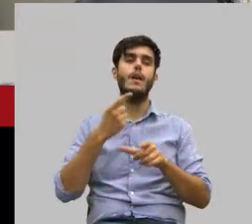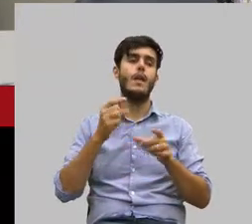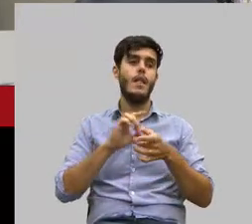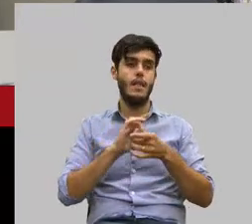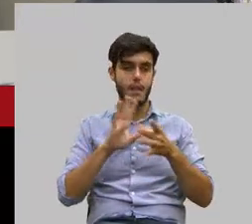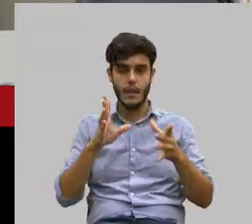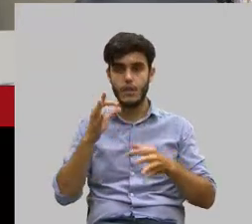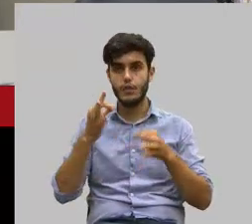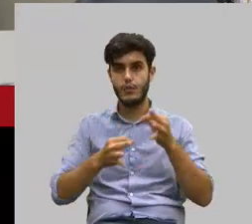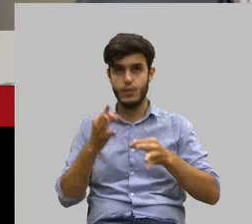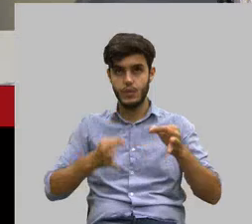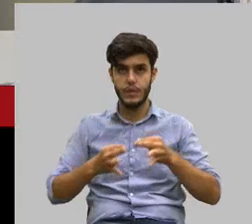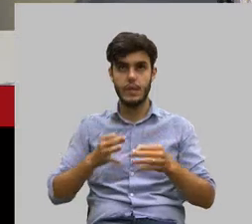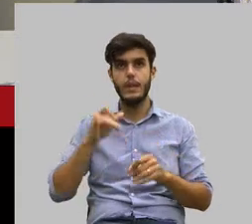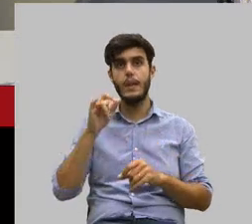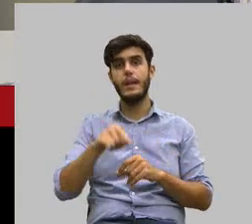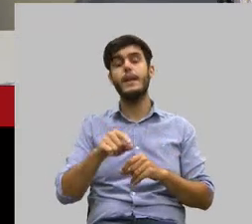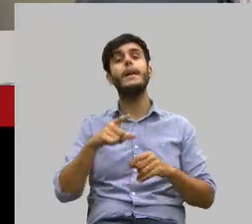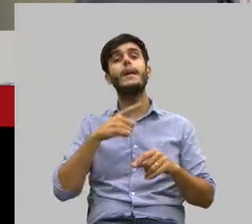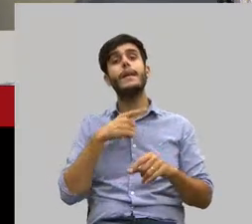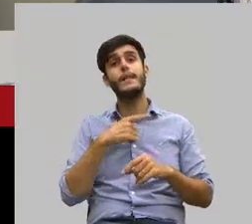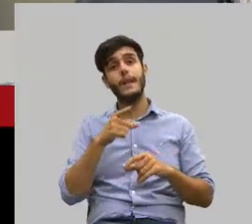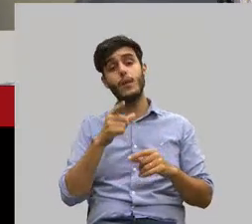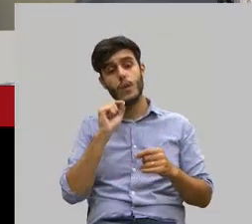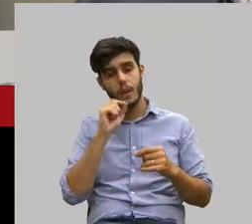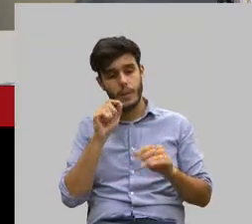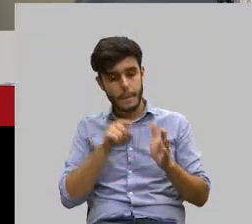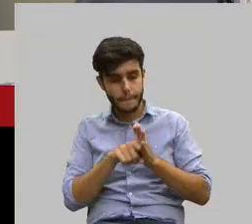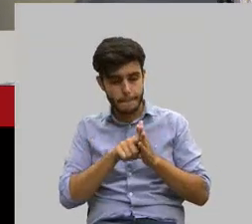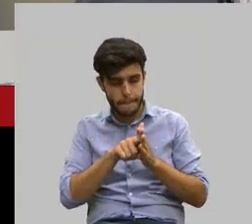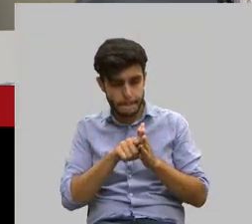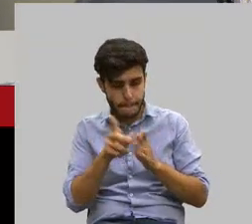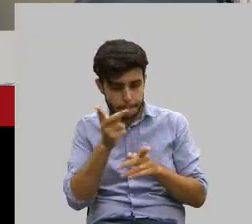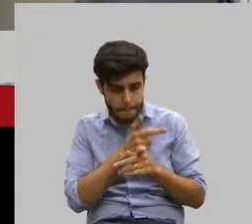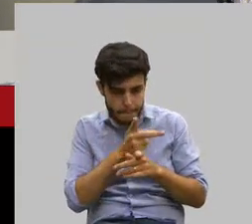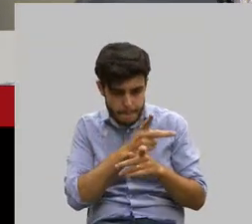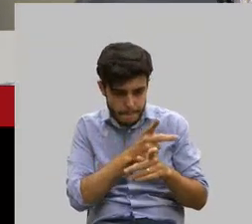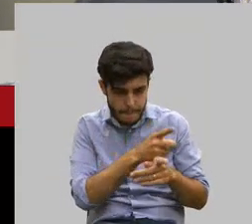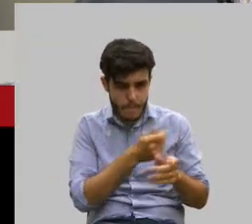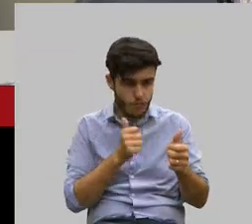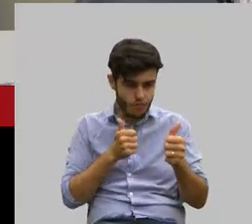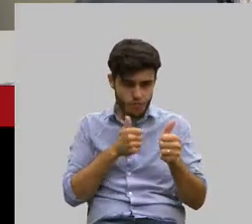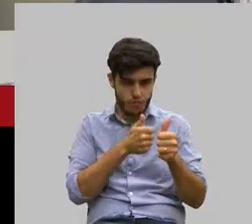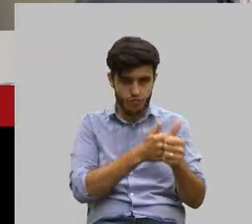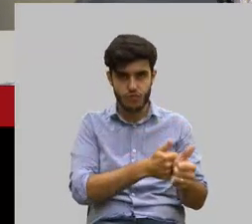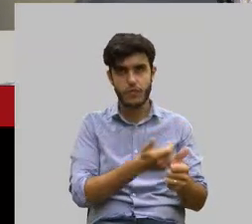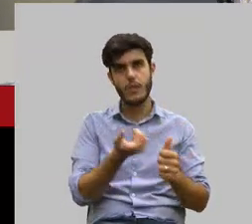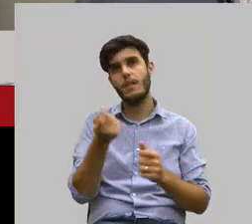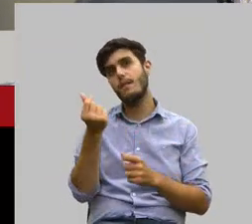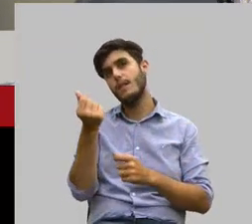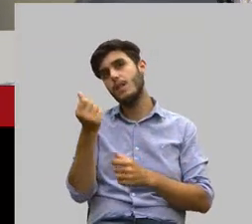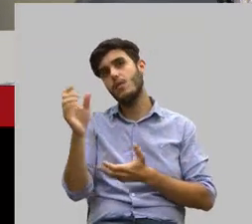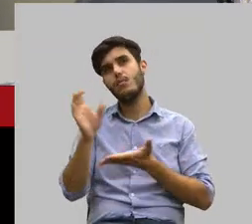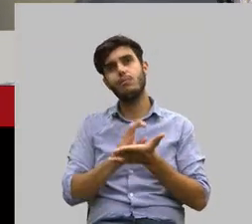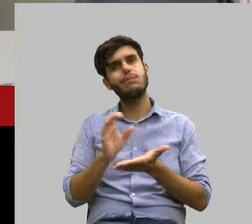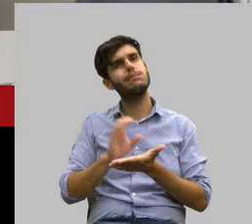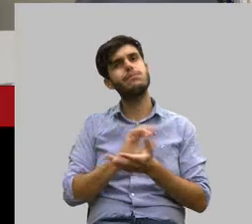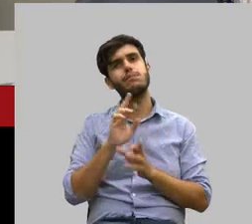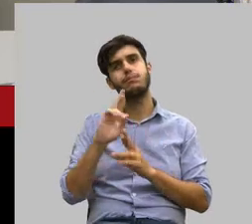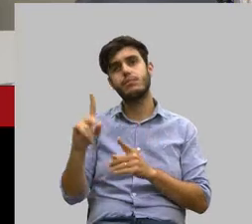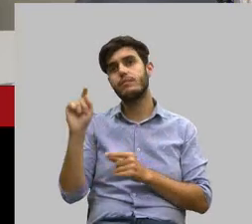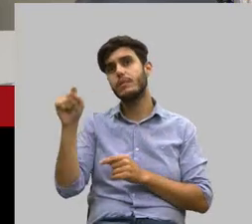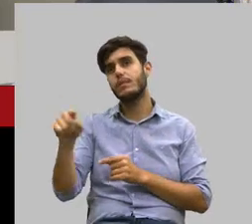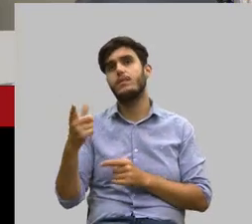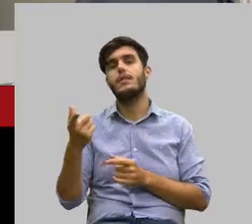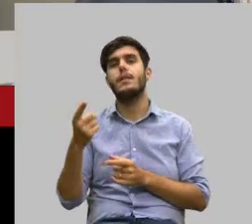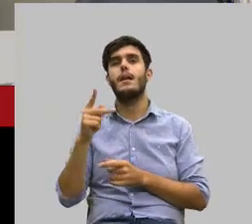judiciais é para que haja o rastreio tanto de bens né quanto de valores que tenham sido obtidos a partir de prática